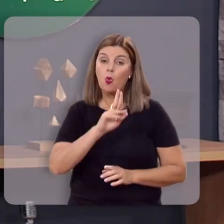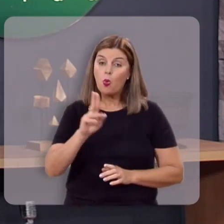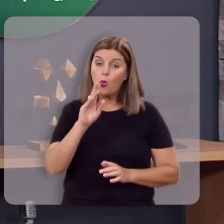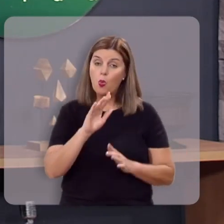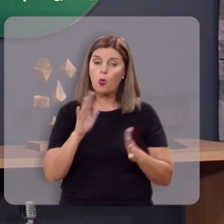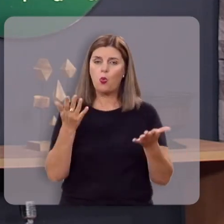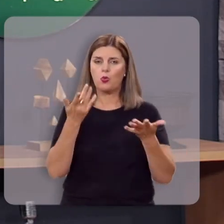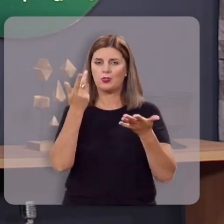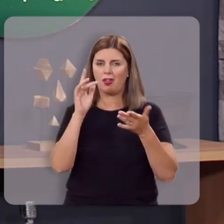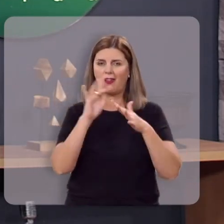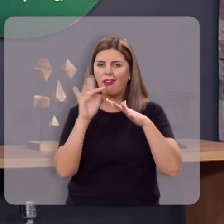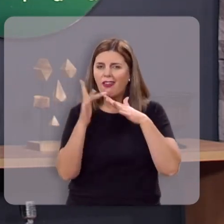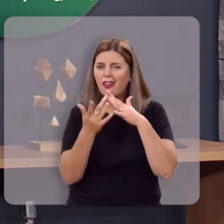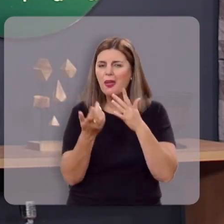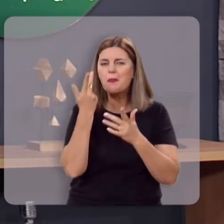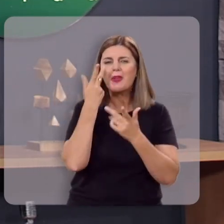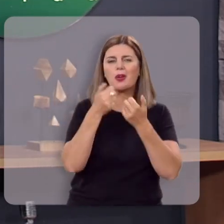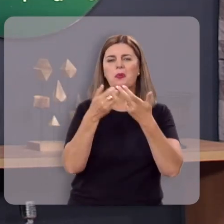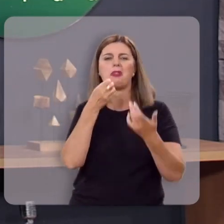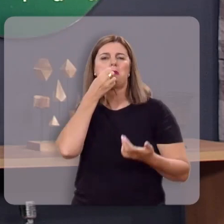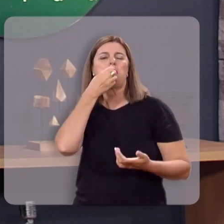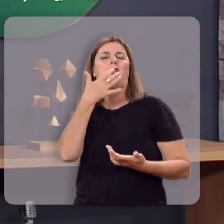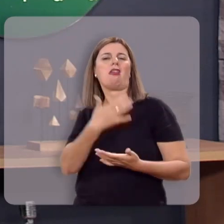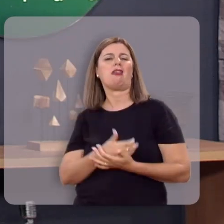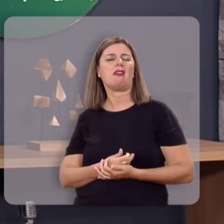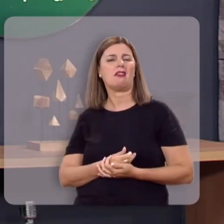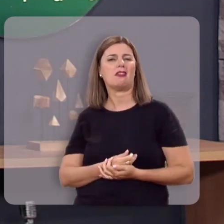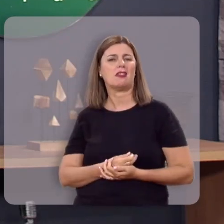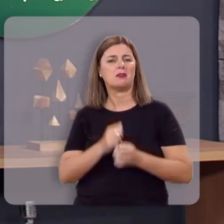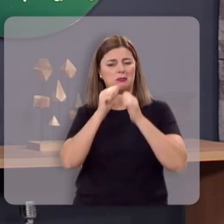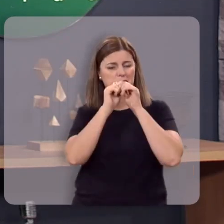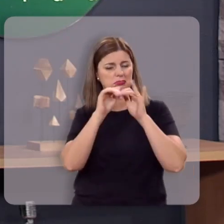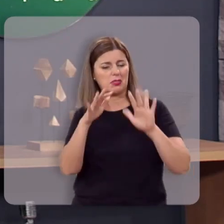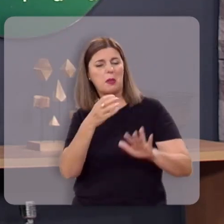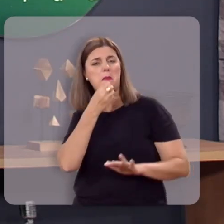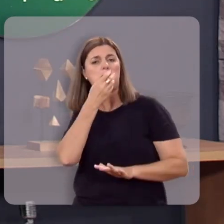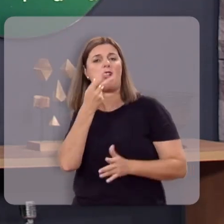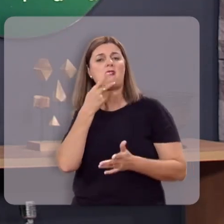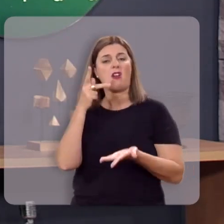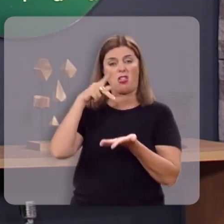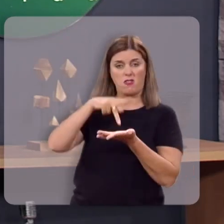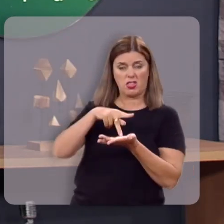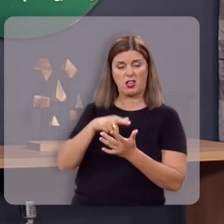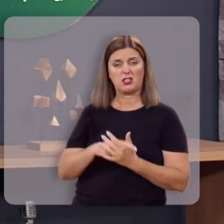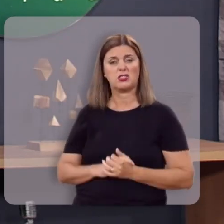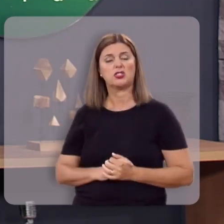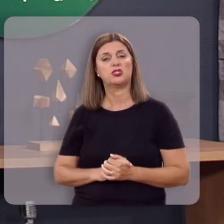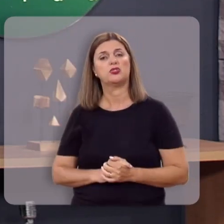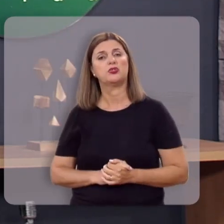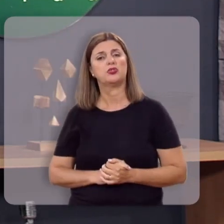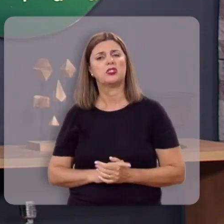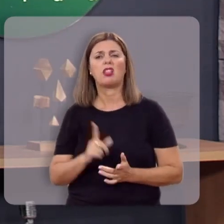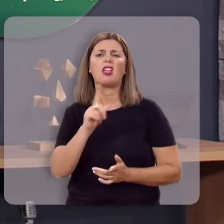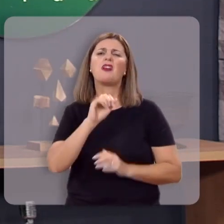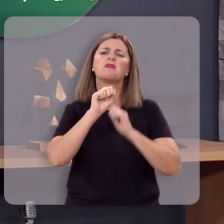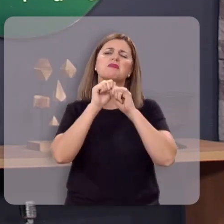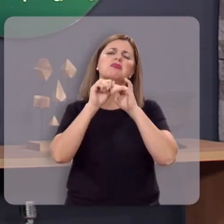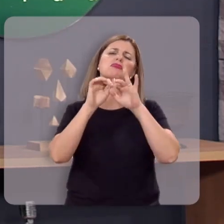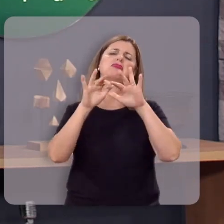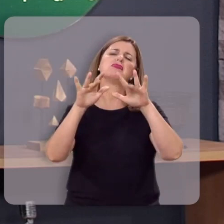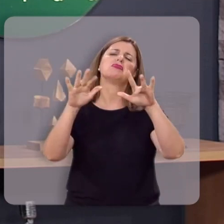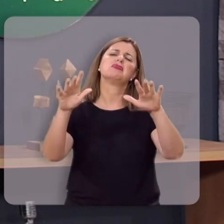Use as suas mídias sociais para o bem, para espalhar o bem, para falar a verdade. Não